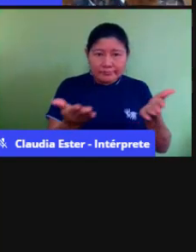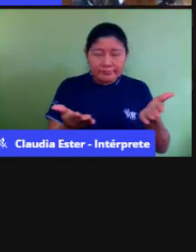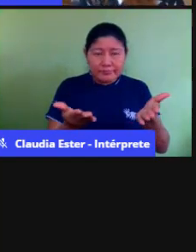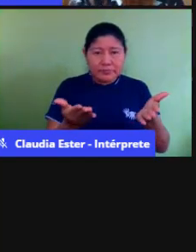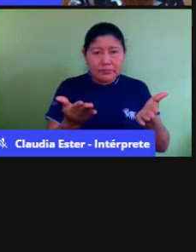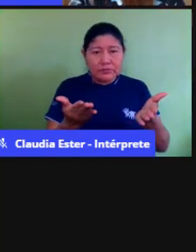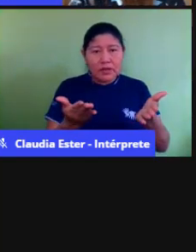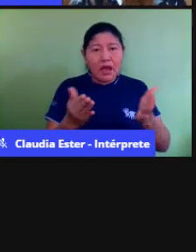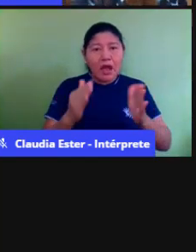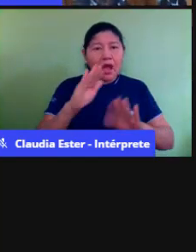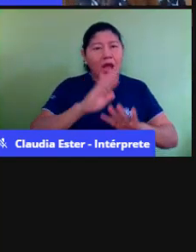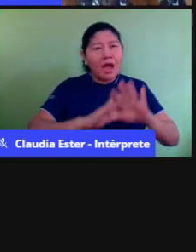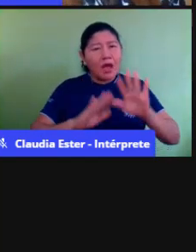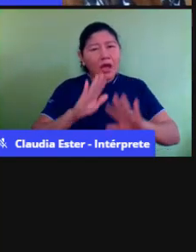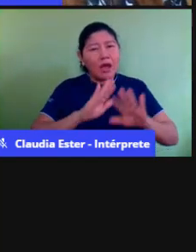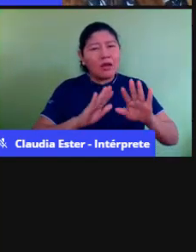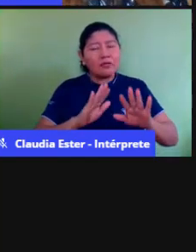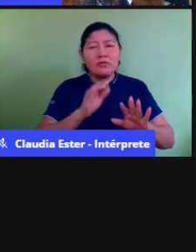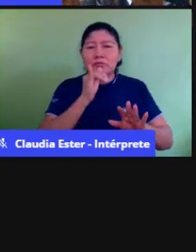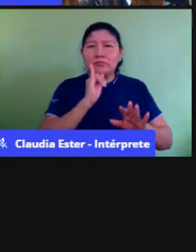algumas propostas que